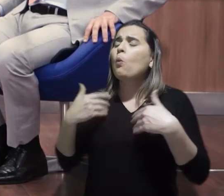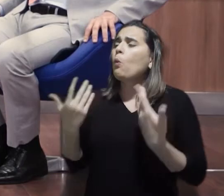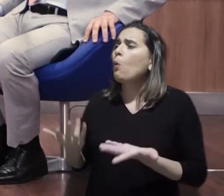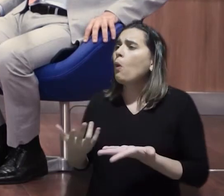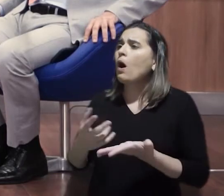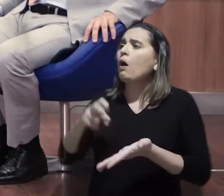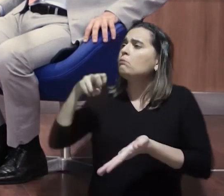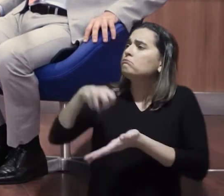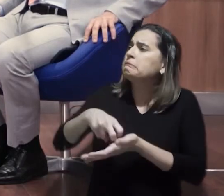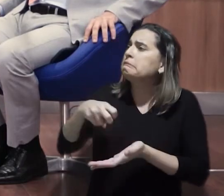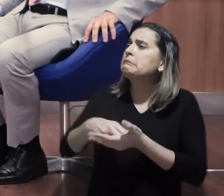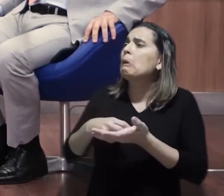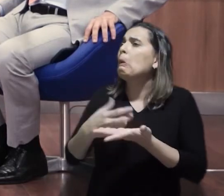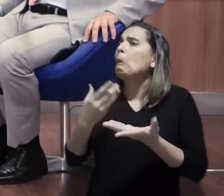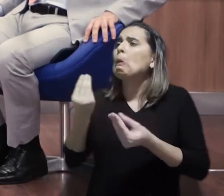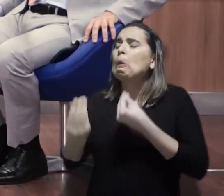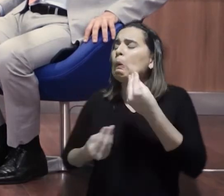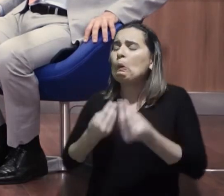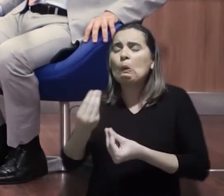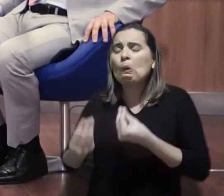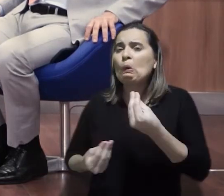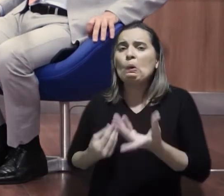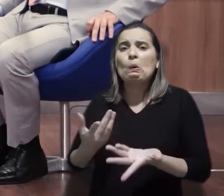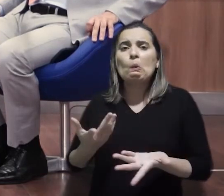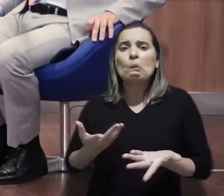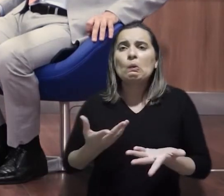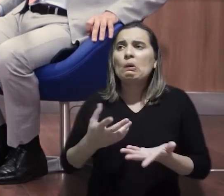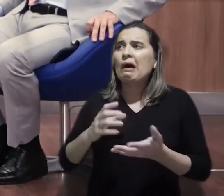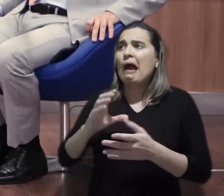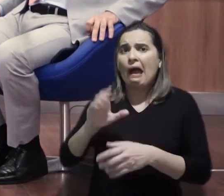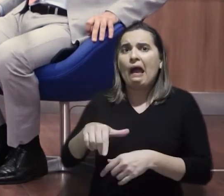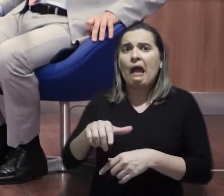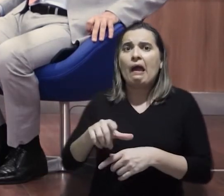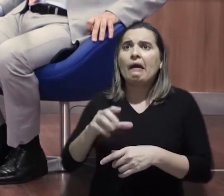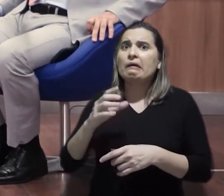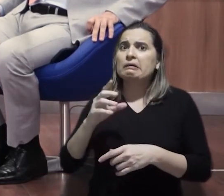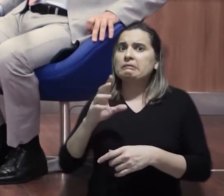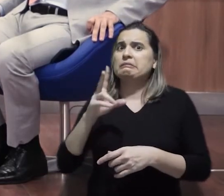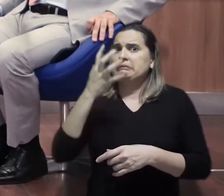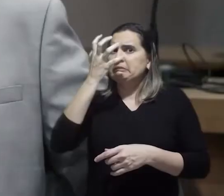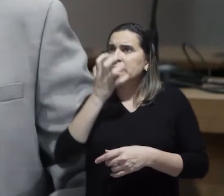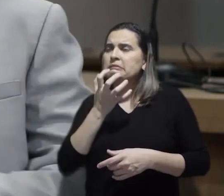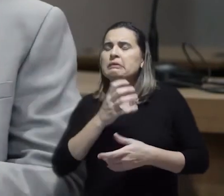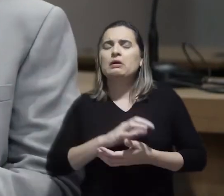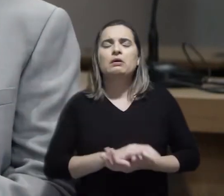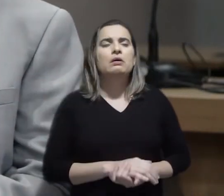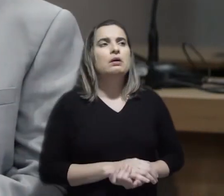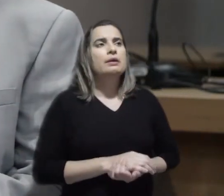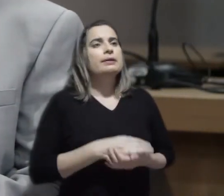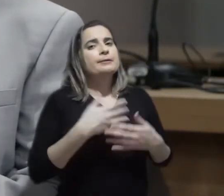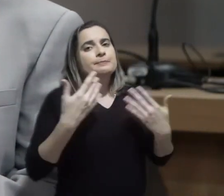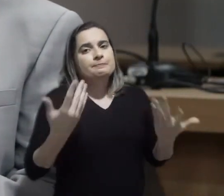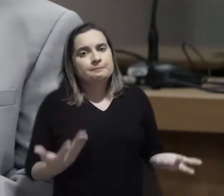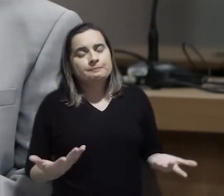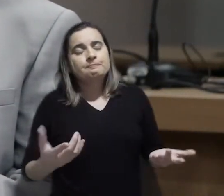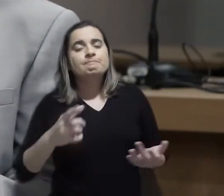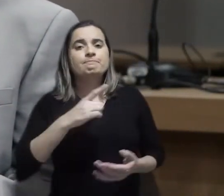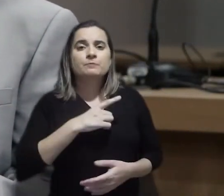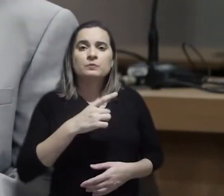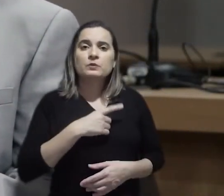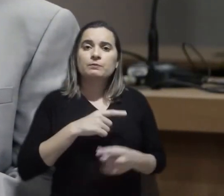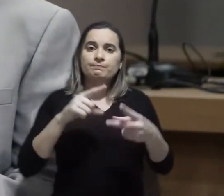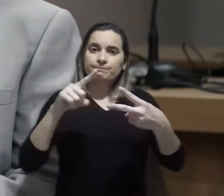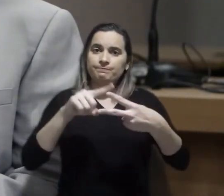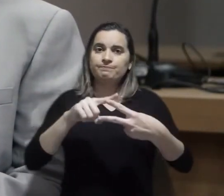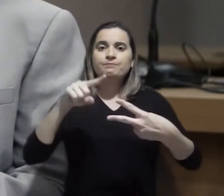pré-candidato que cometer esse tipo de crime, né? Que é a propaganda antecipada? Nós temos duas sanções